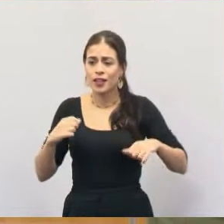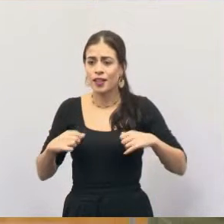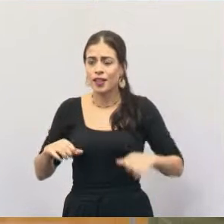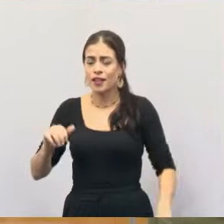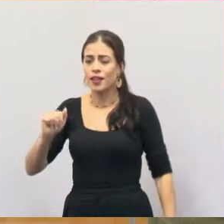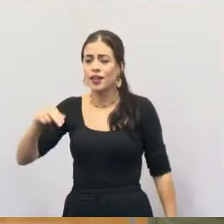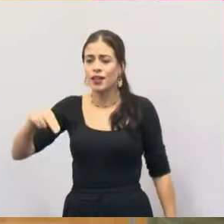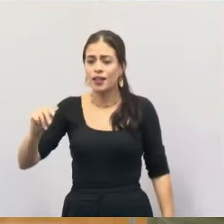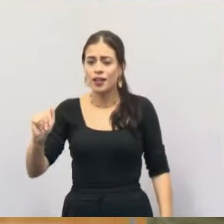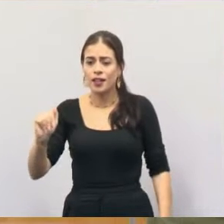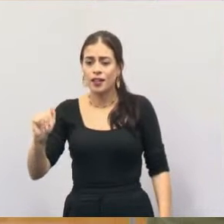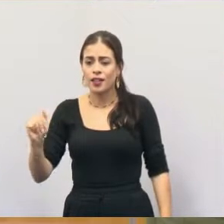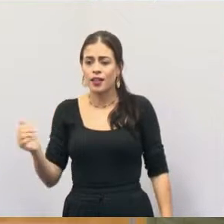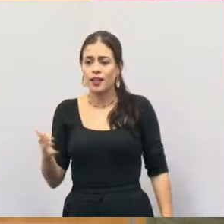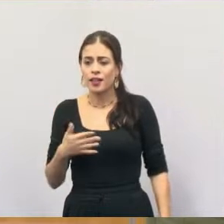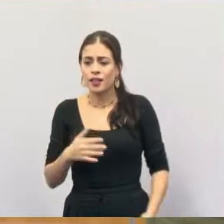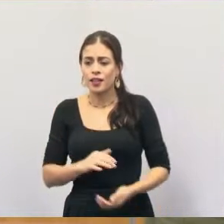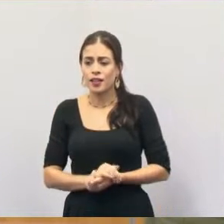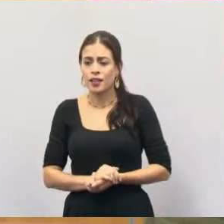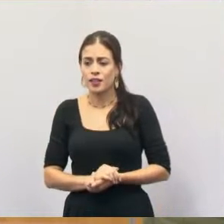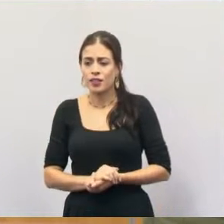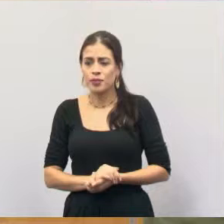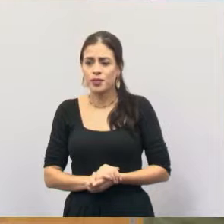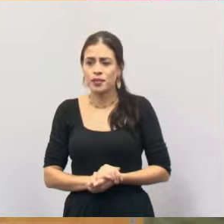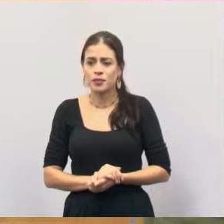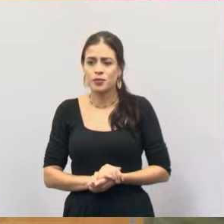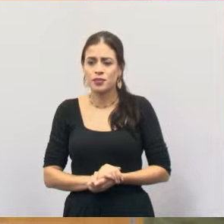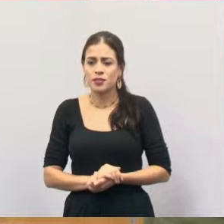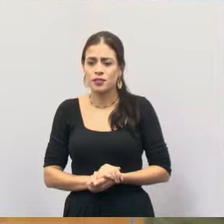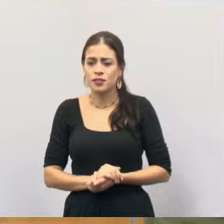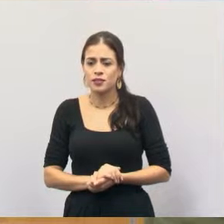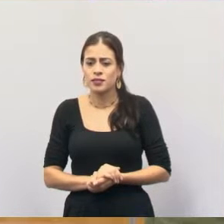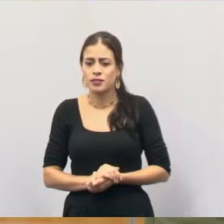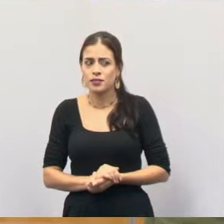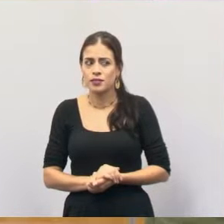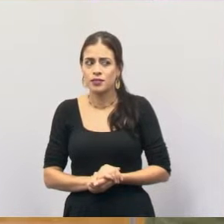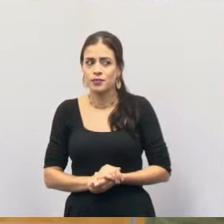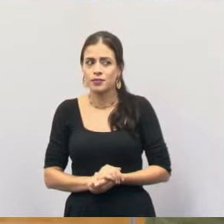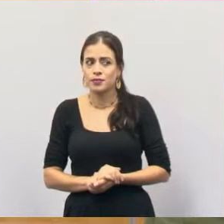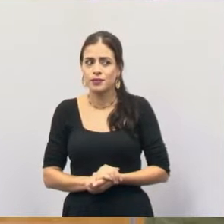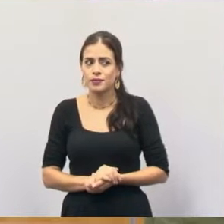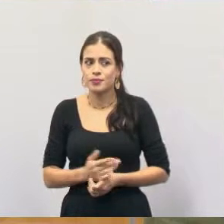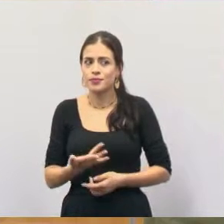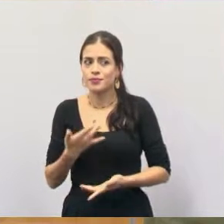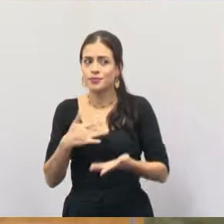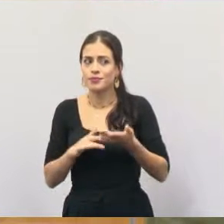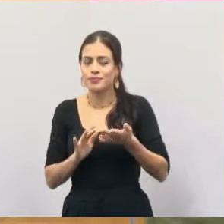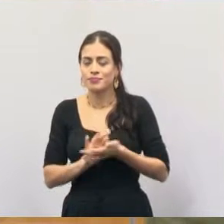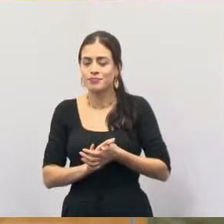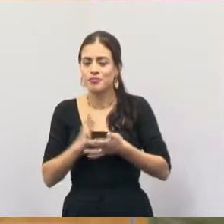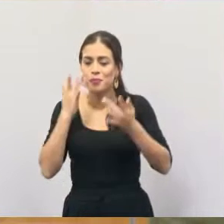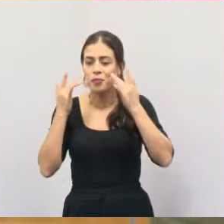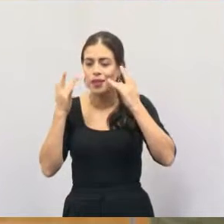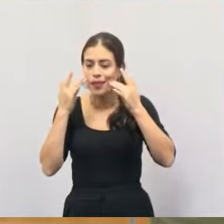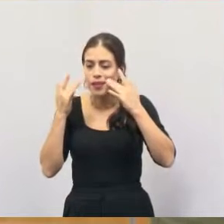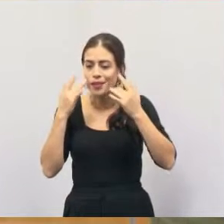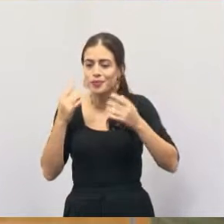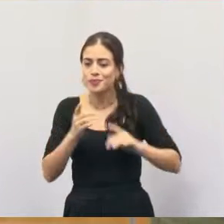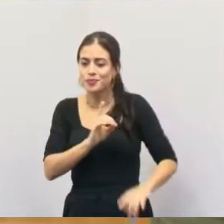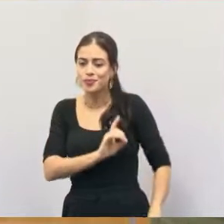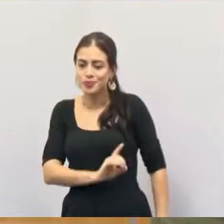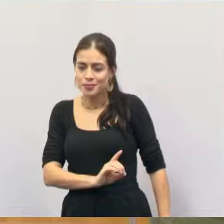da SP Escola de Teatro. O último espetáculo dirigido por ele foi, em 2021, em